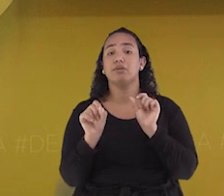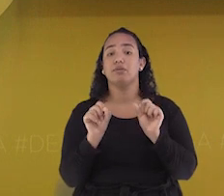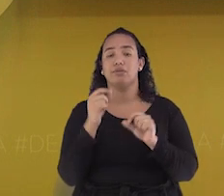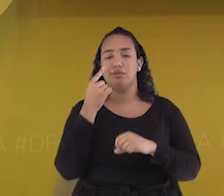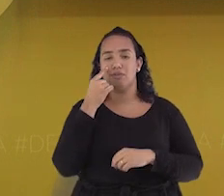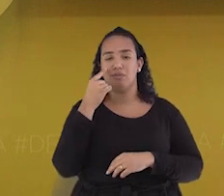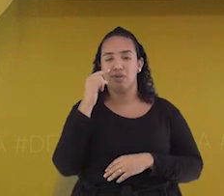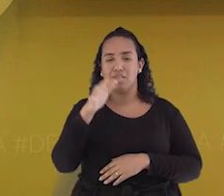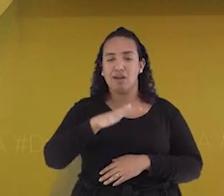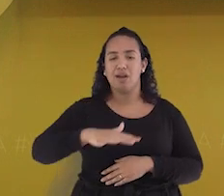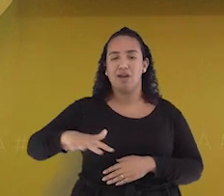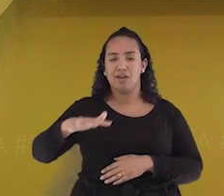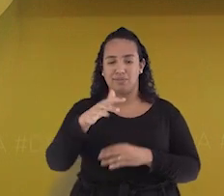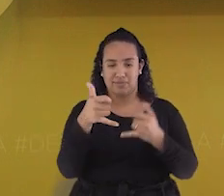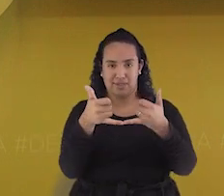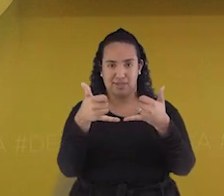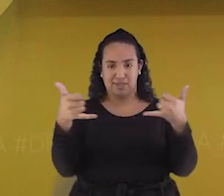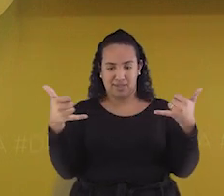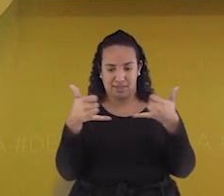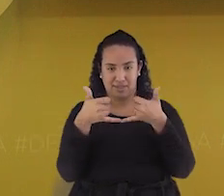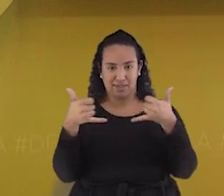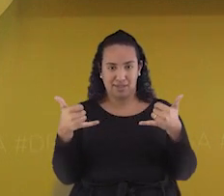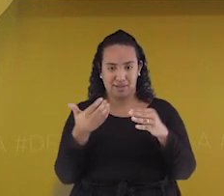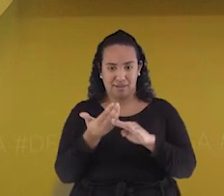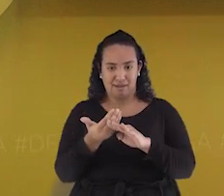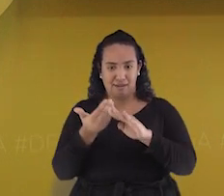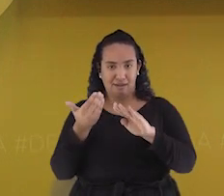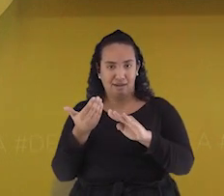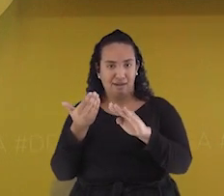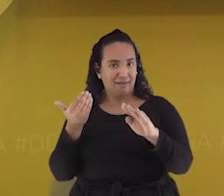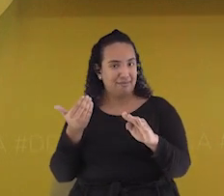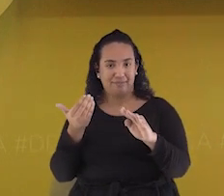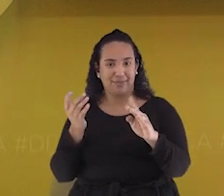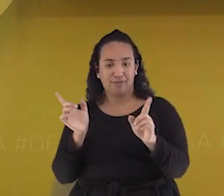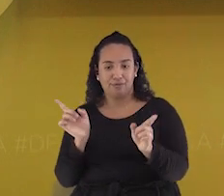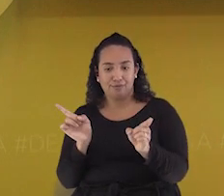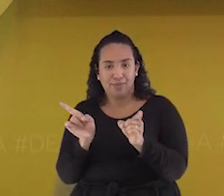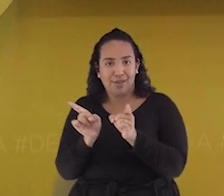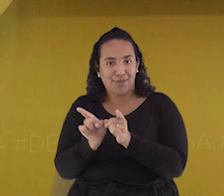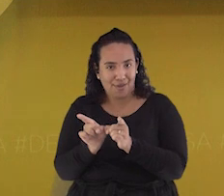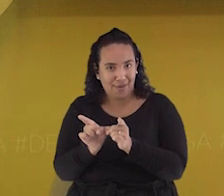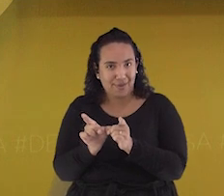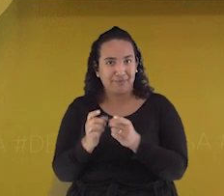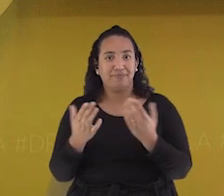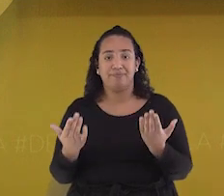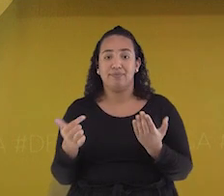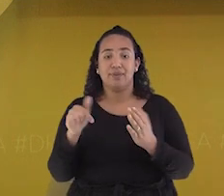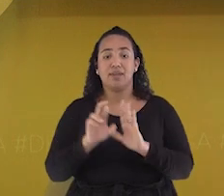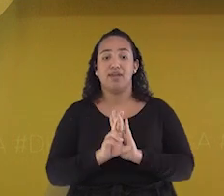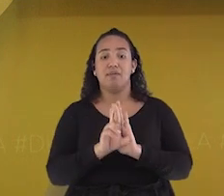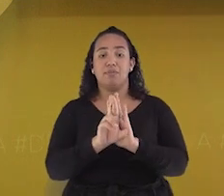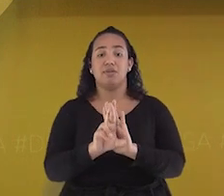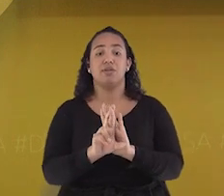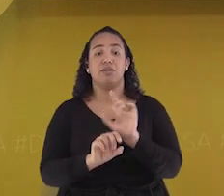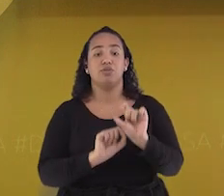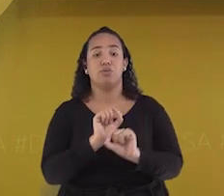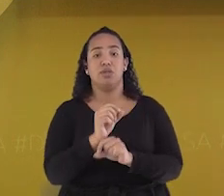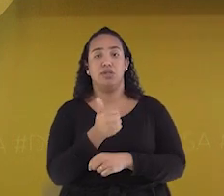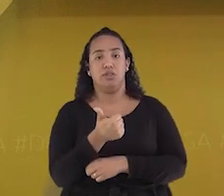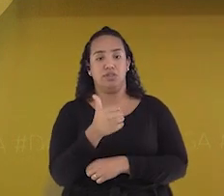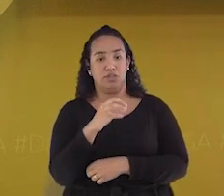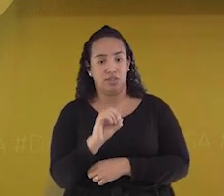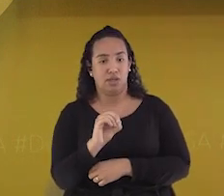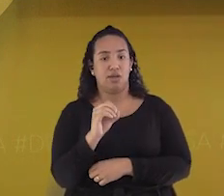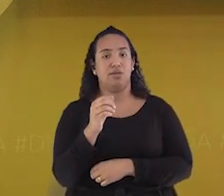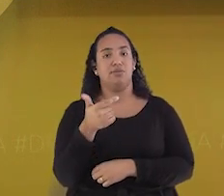as diferenças de espaço entre as linhas, eles são menores. Eles estão representados de 10 em